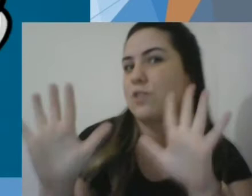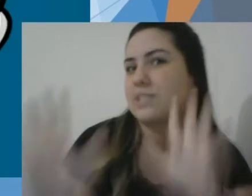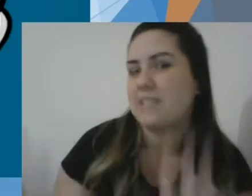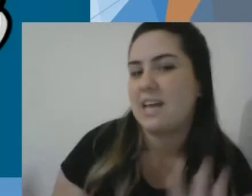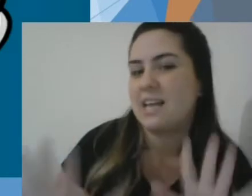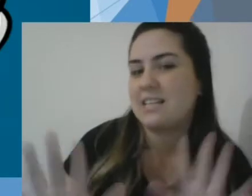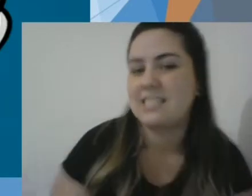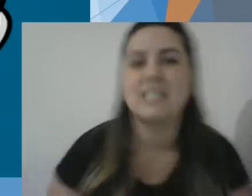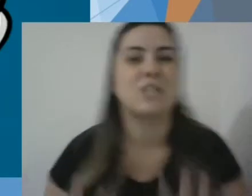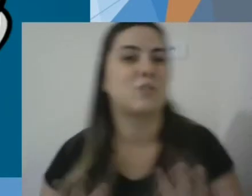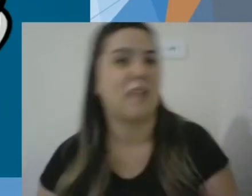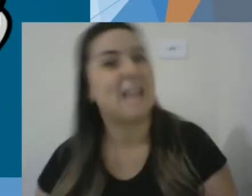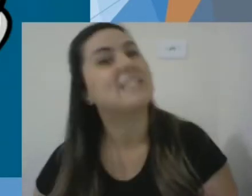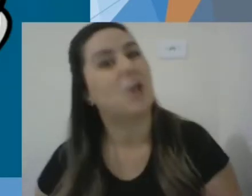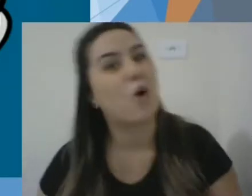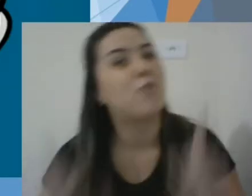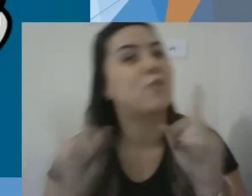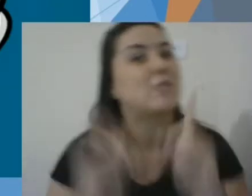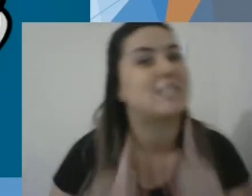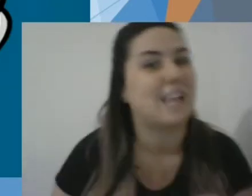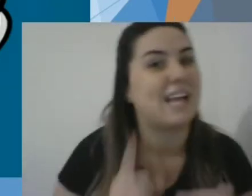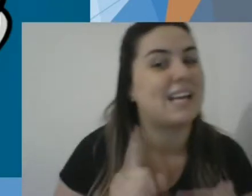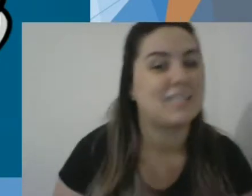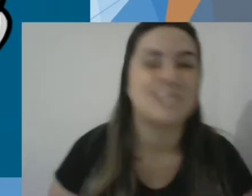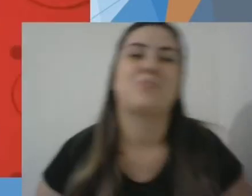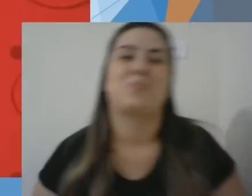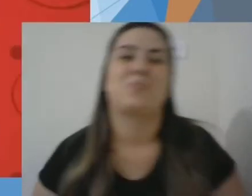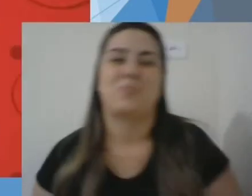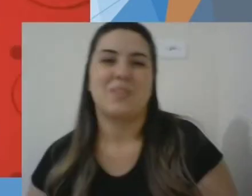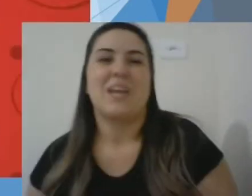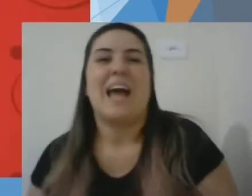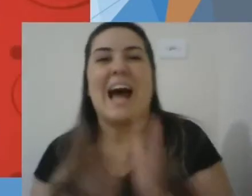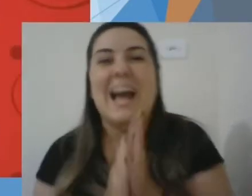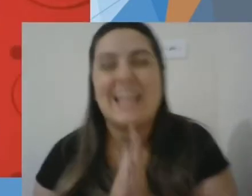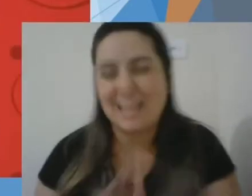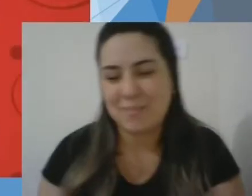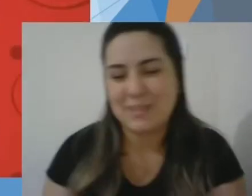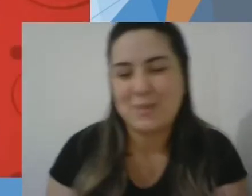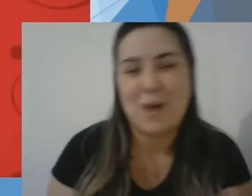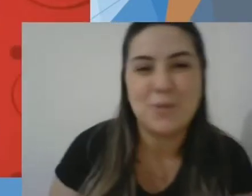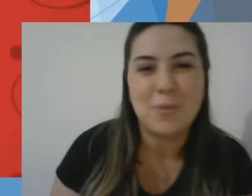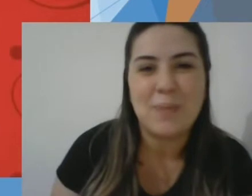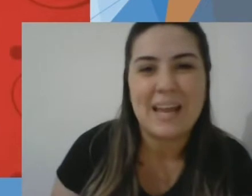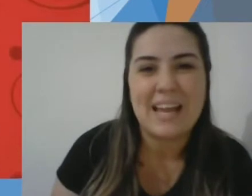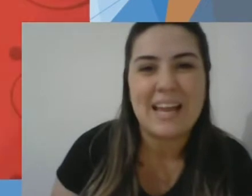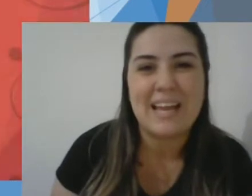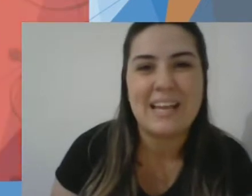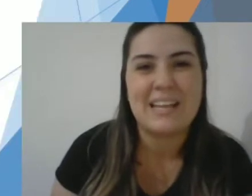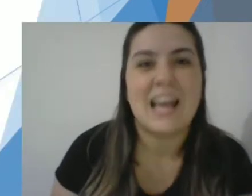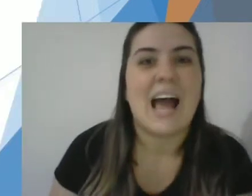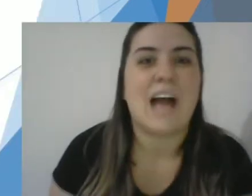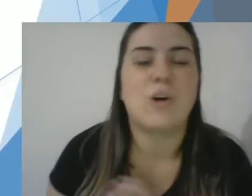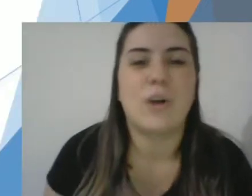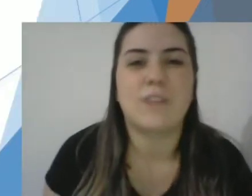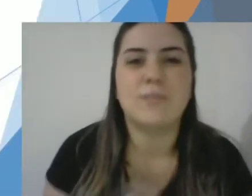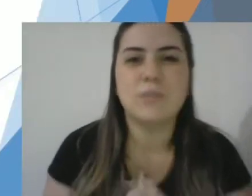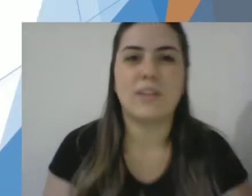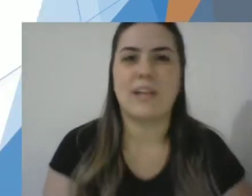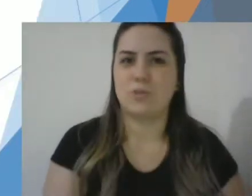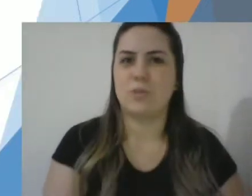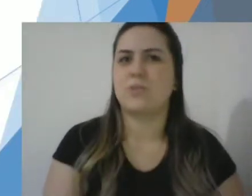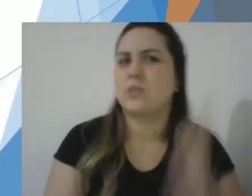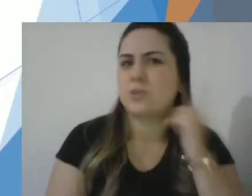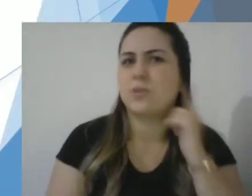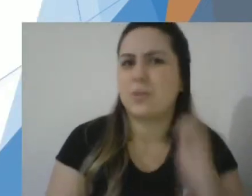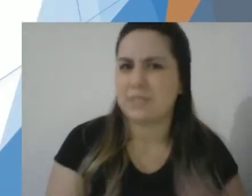é com vocês. 10 é com vocês. Aê, pessoal, muito bem. Agora vamos falar